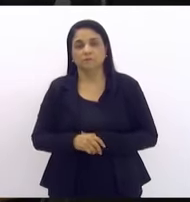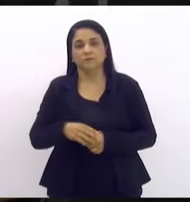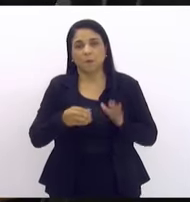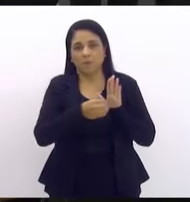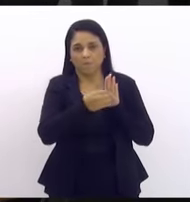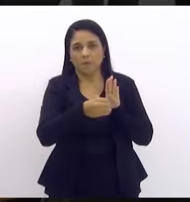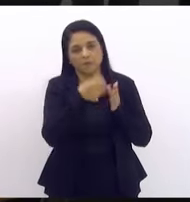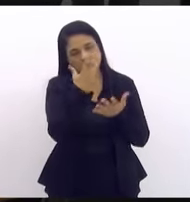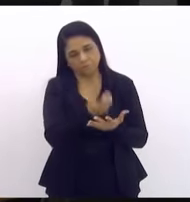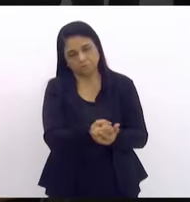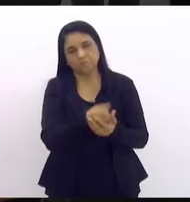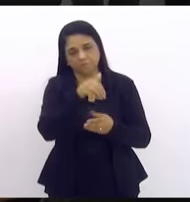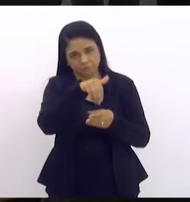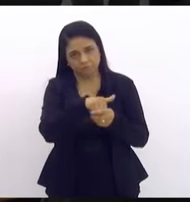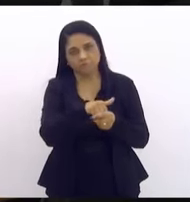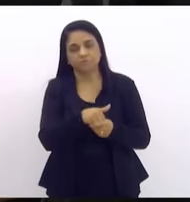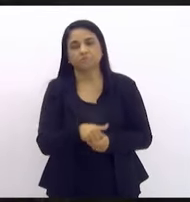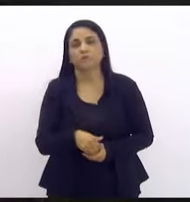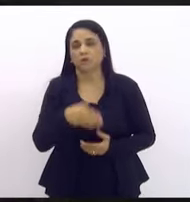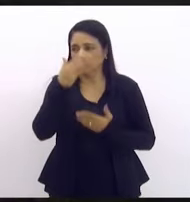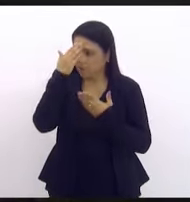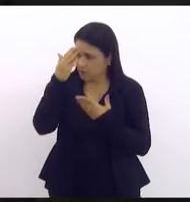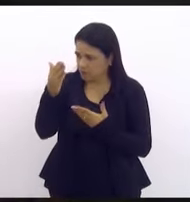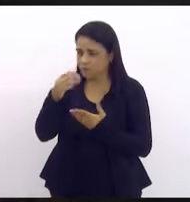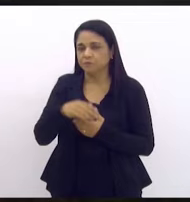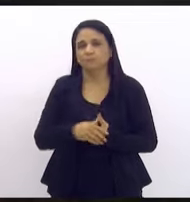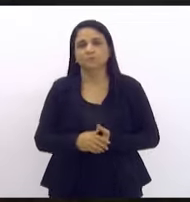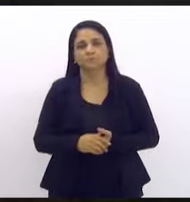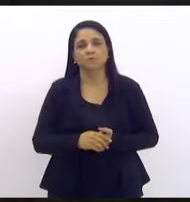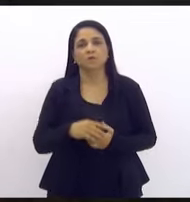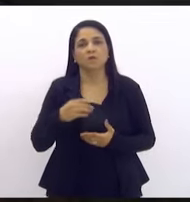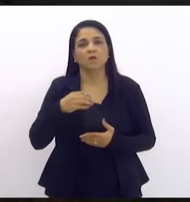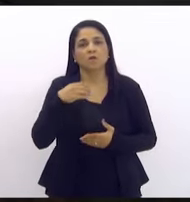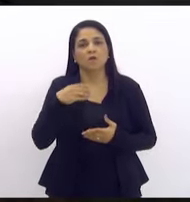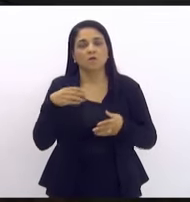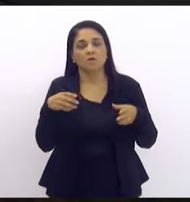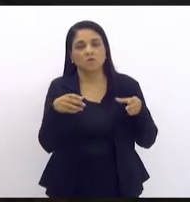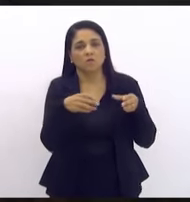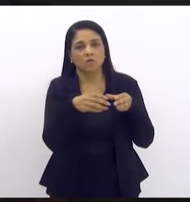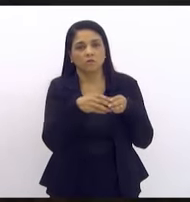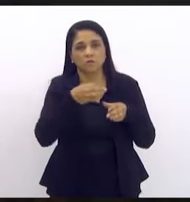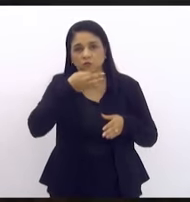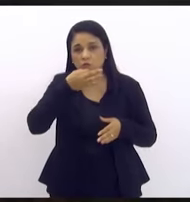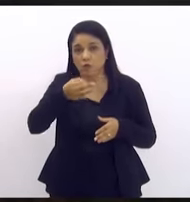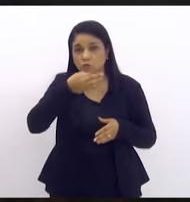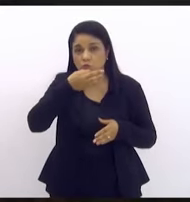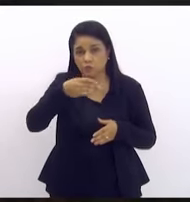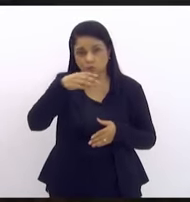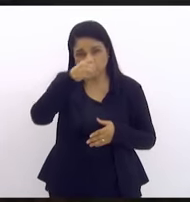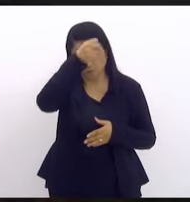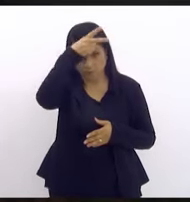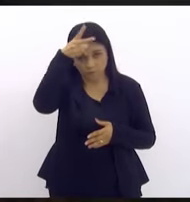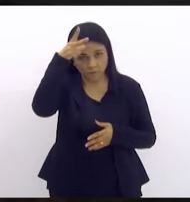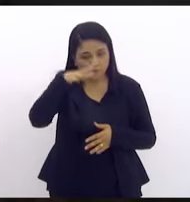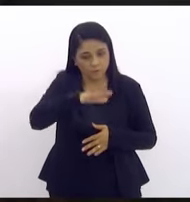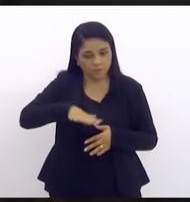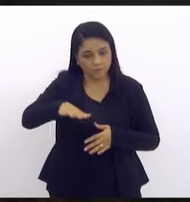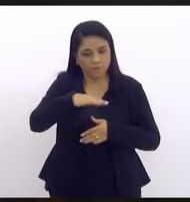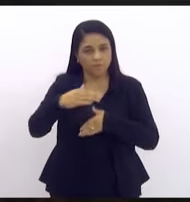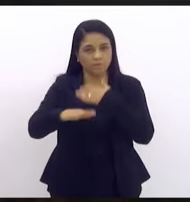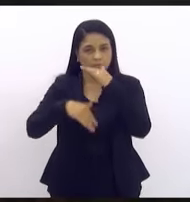Parecer favorável. Muito obrigado, deputada. Pela Comissão de Assuntos Municipais de Desenvolvimento